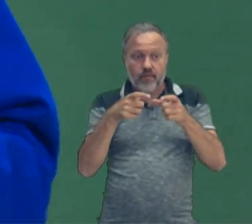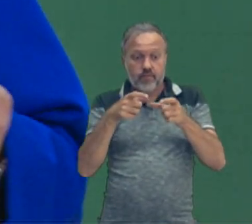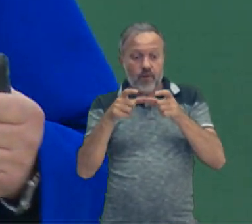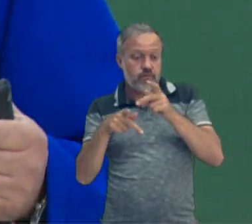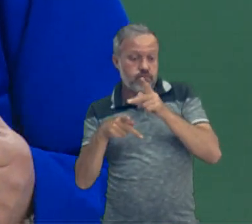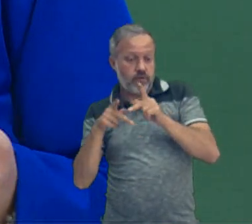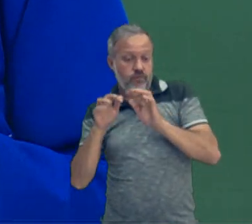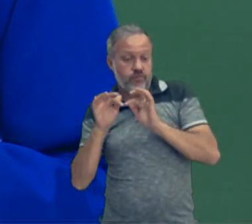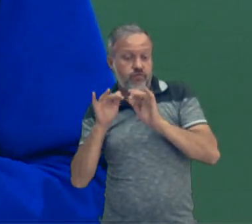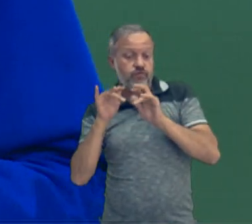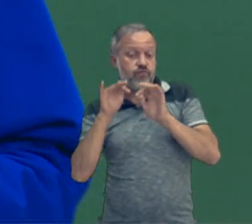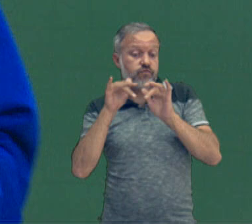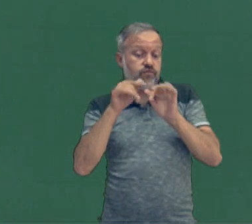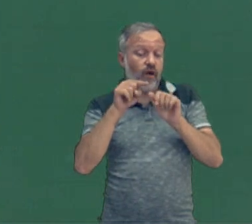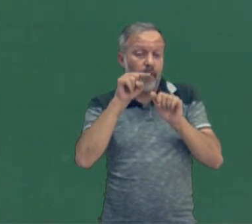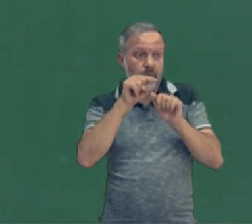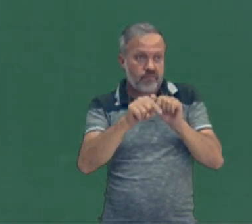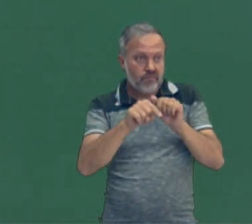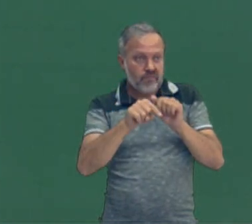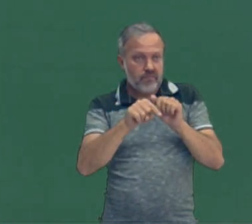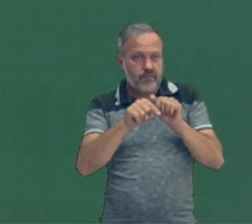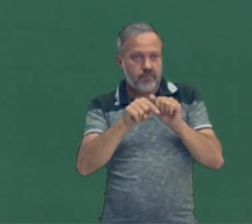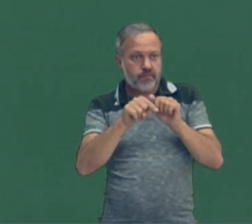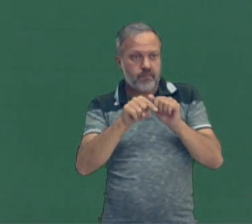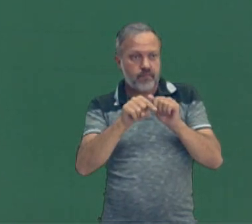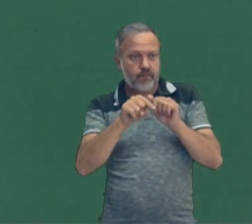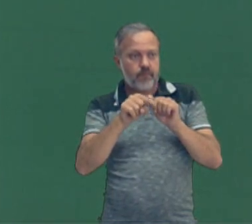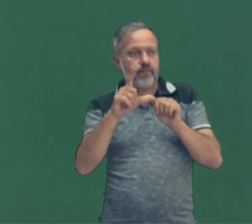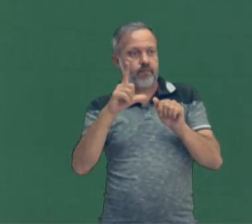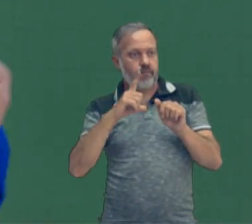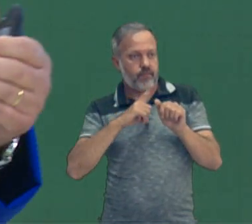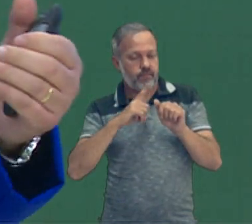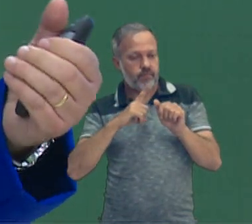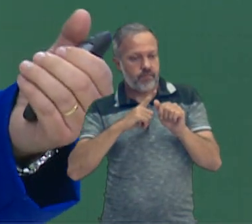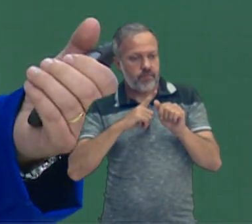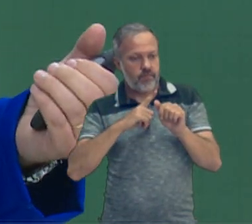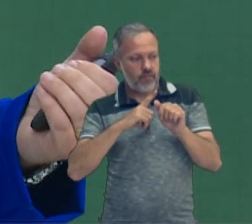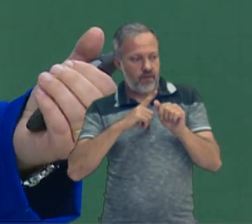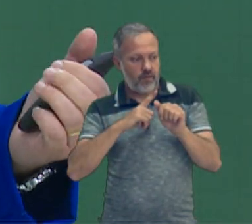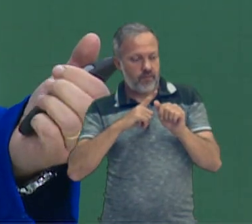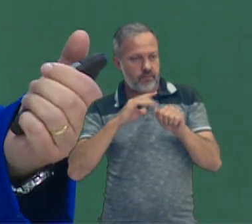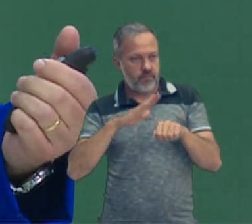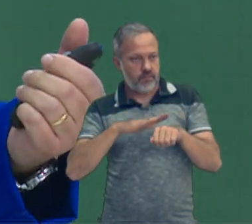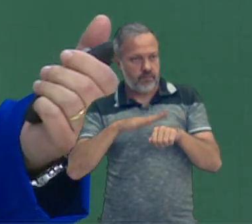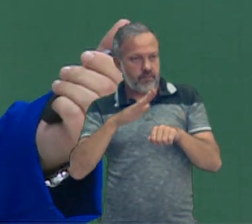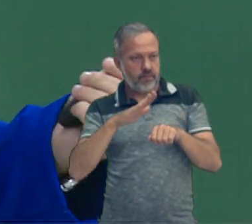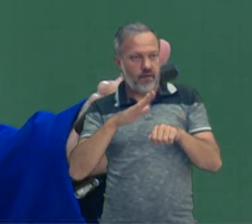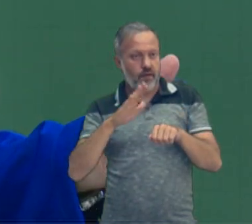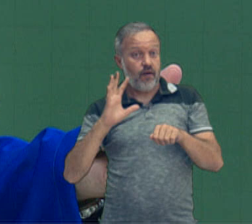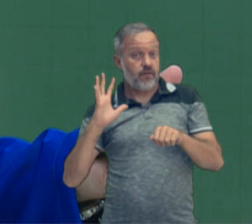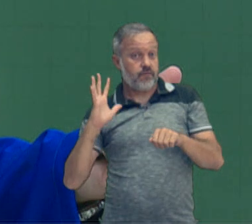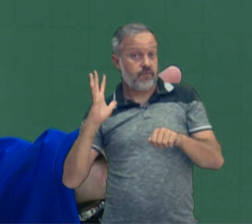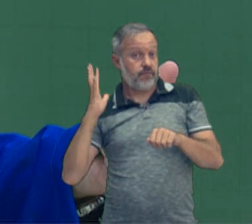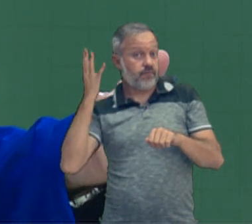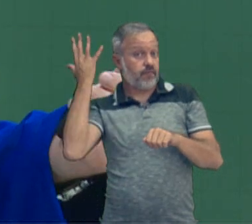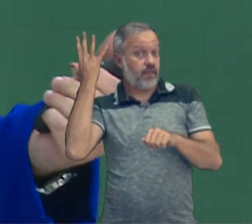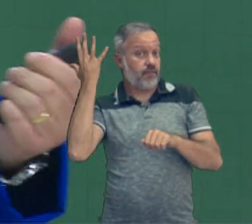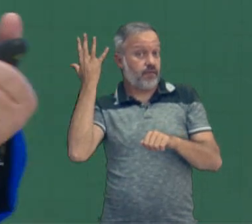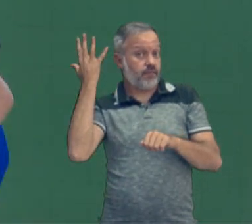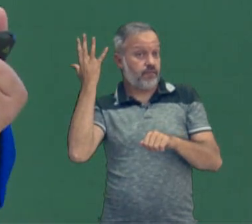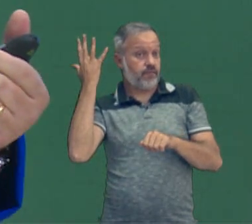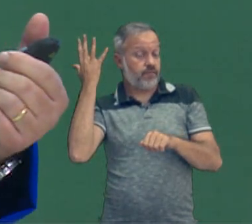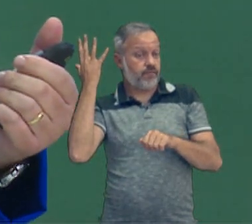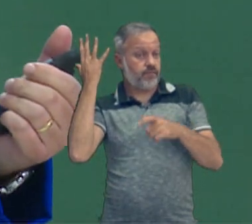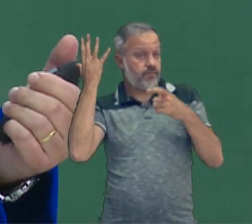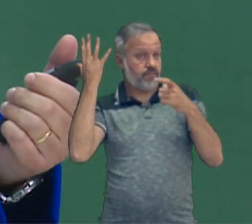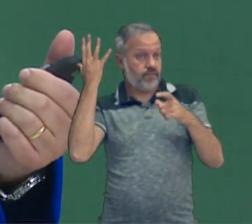esses colonos que vieram para cá, alguns vão mais pelo clima, pela tropicalidade, onde